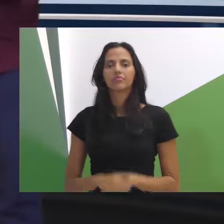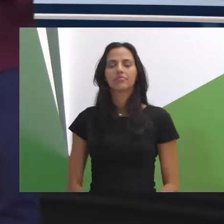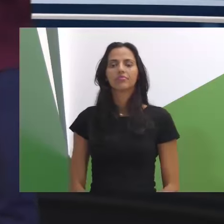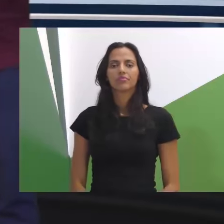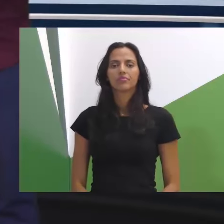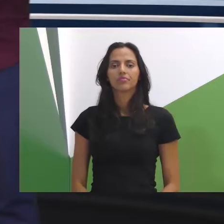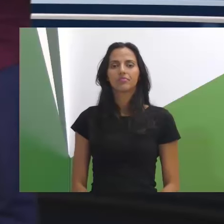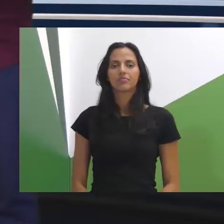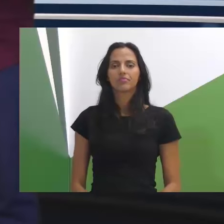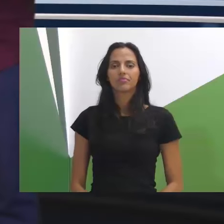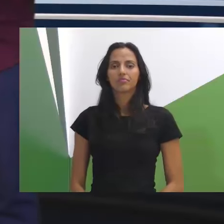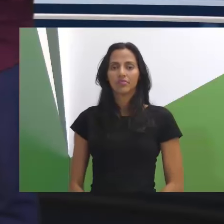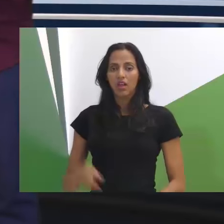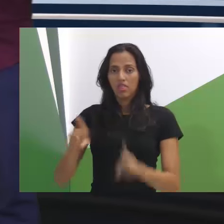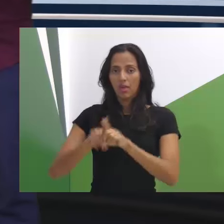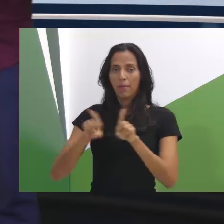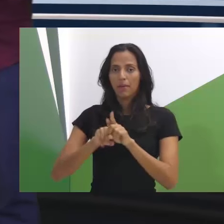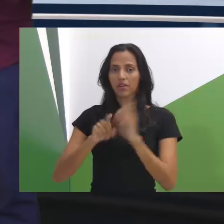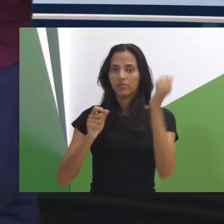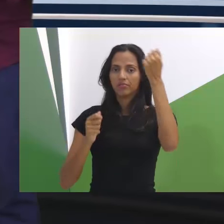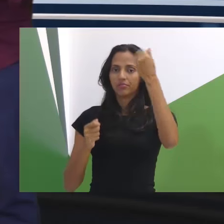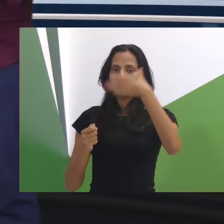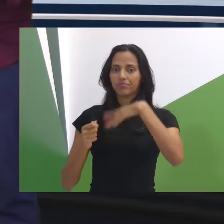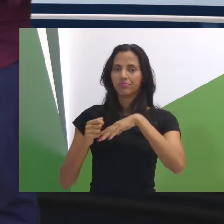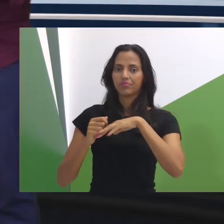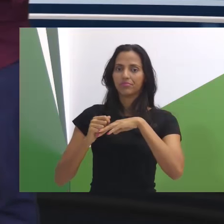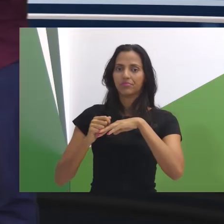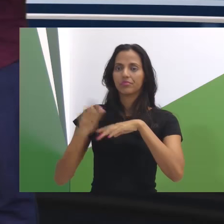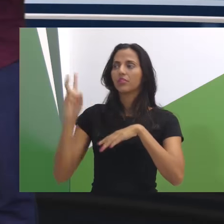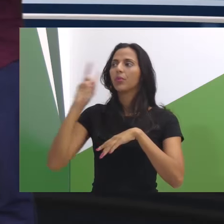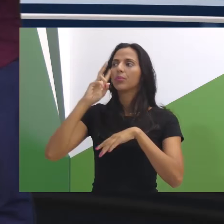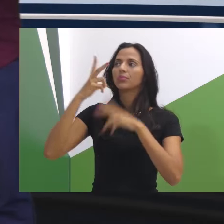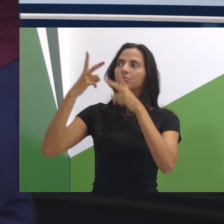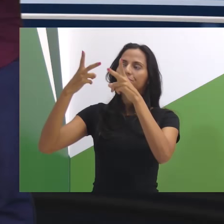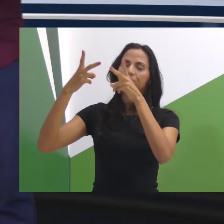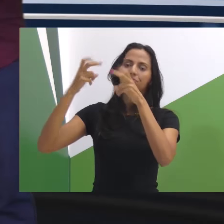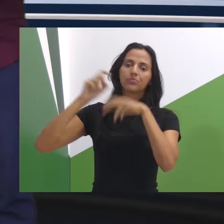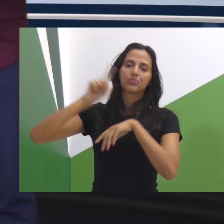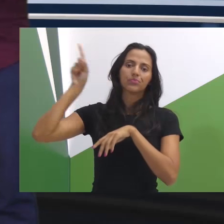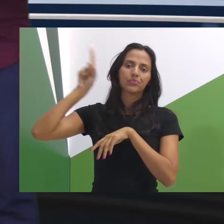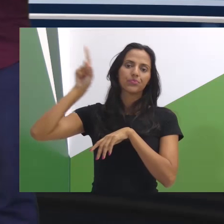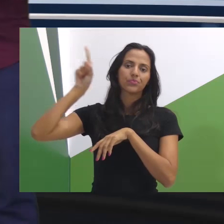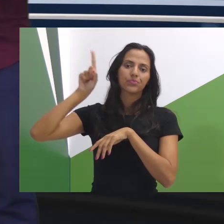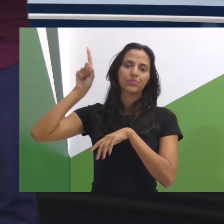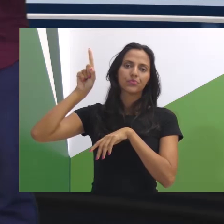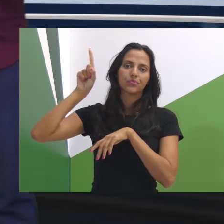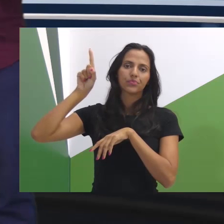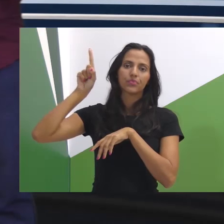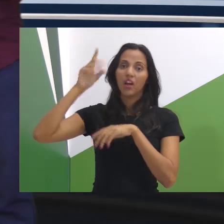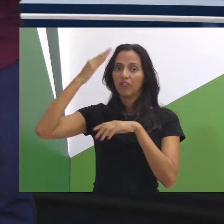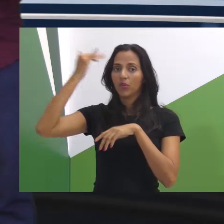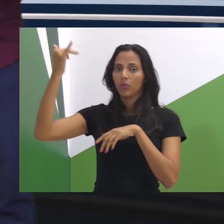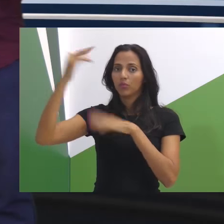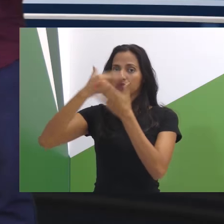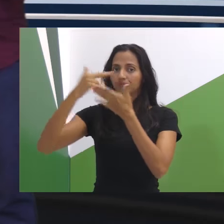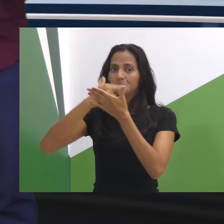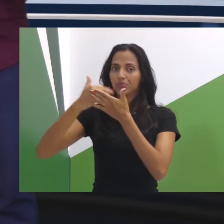a próxima imagem que a gente vai retratar para vocês, é uma imagem também muito famosa, que diz o seguinte,